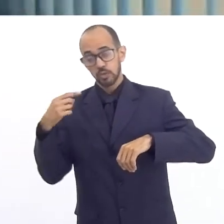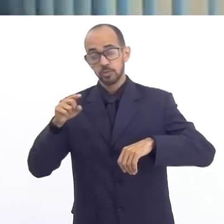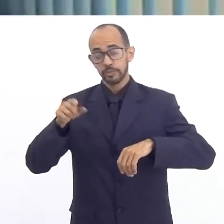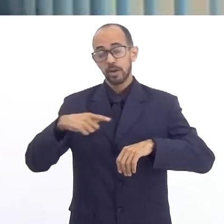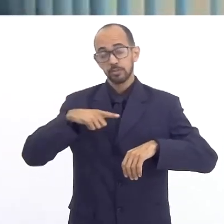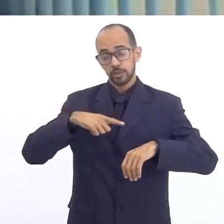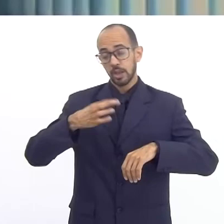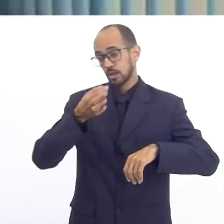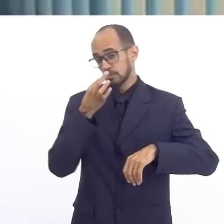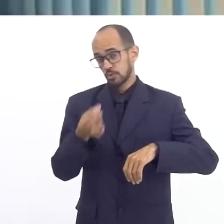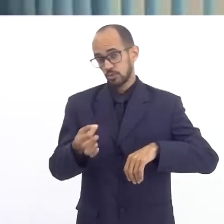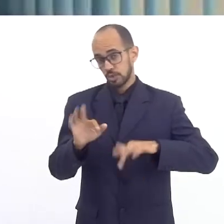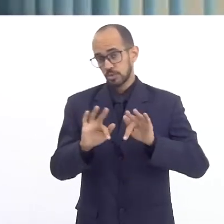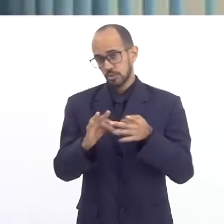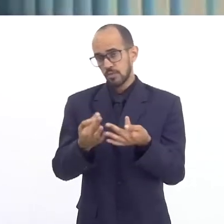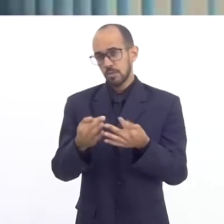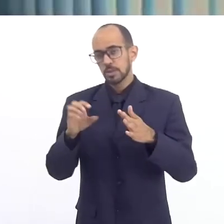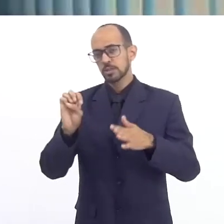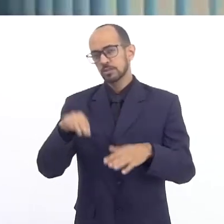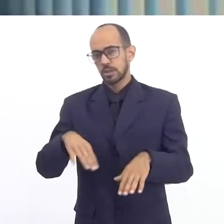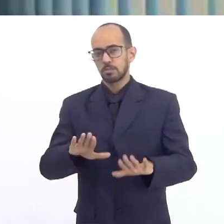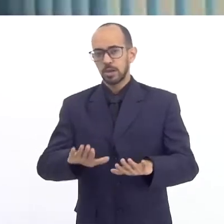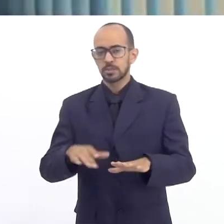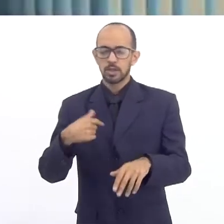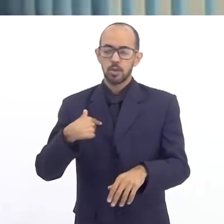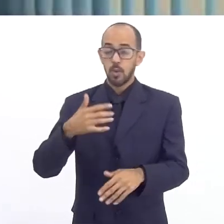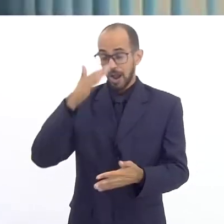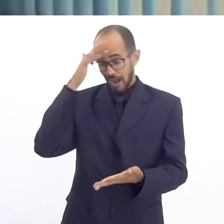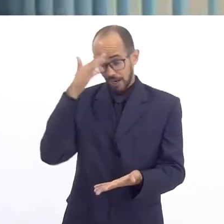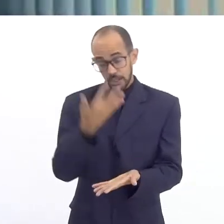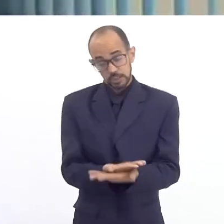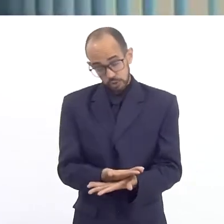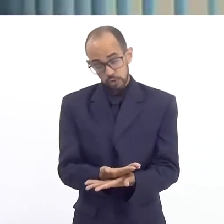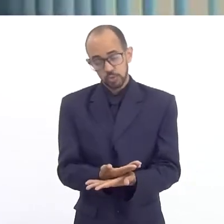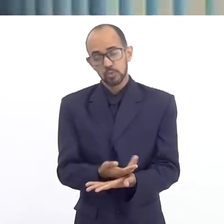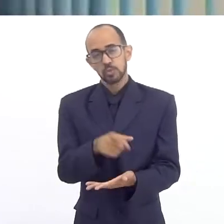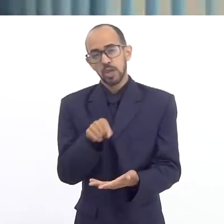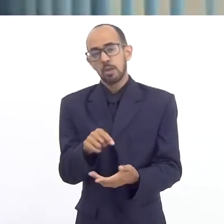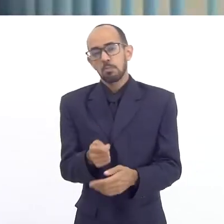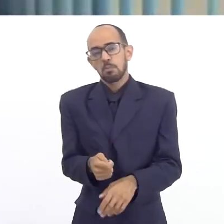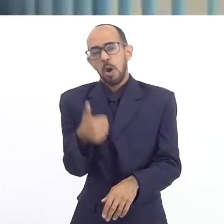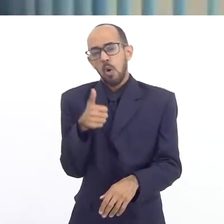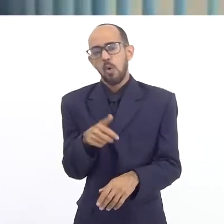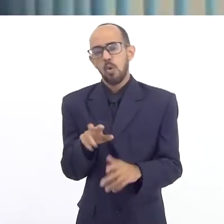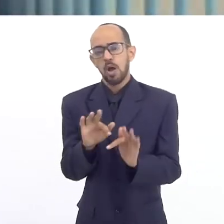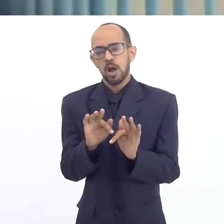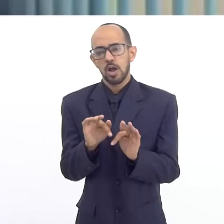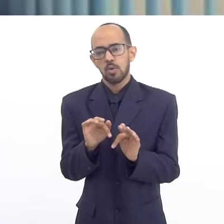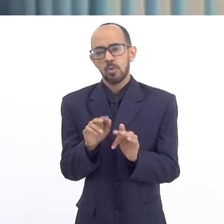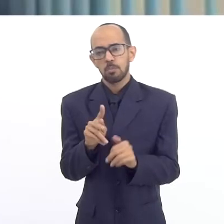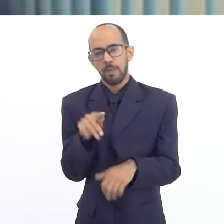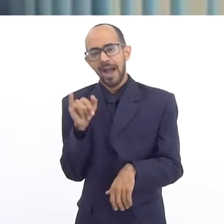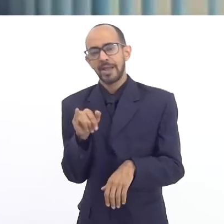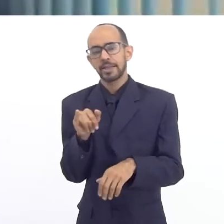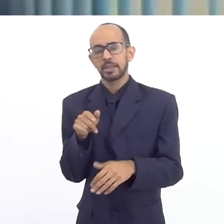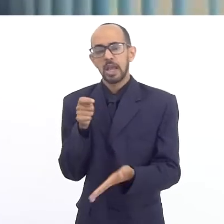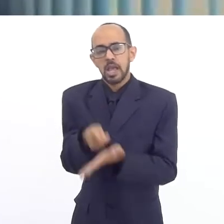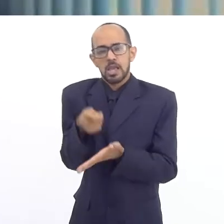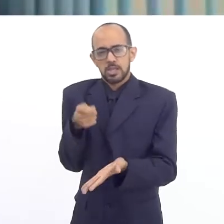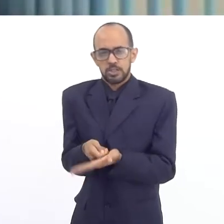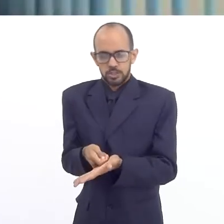uma sugestão, sim, mas eu creio que é muito pequeno o número de pais hoje